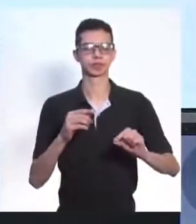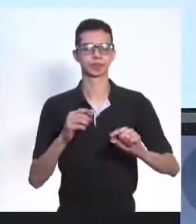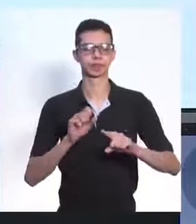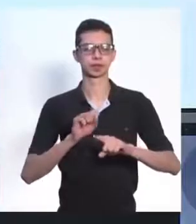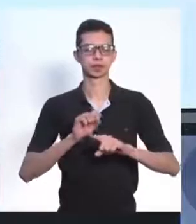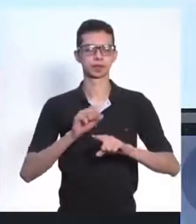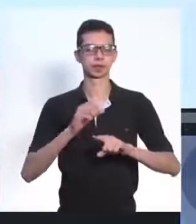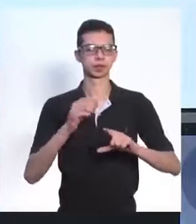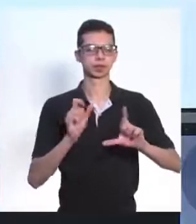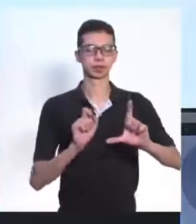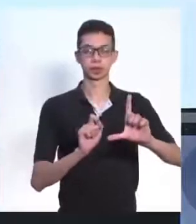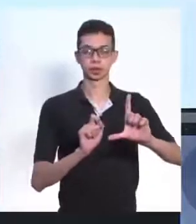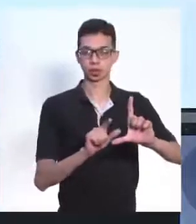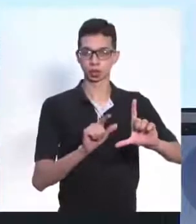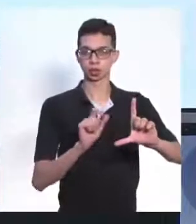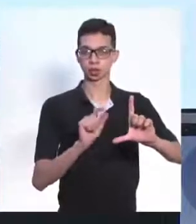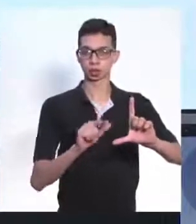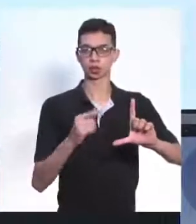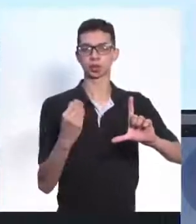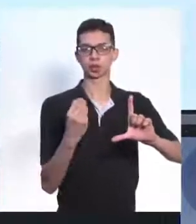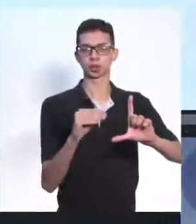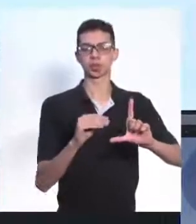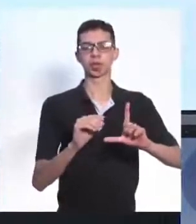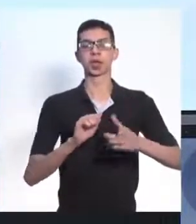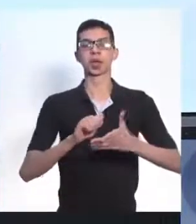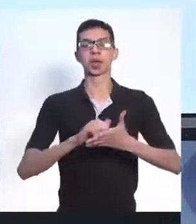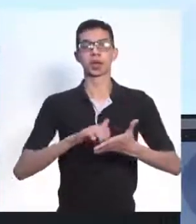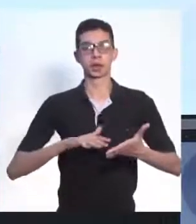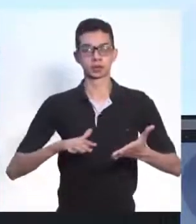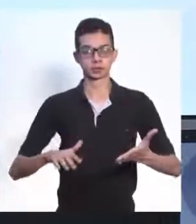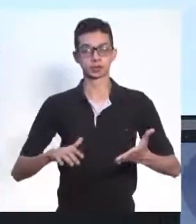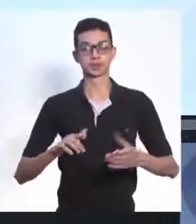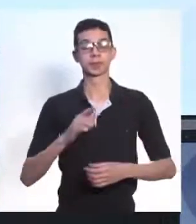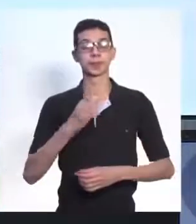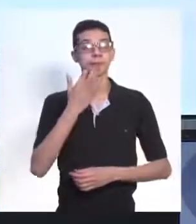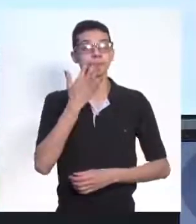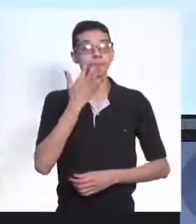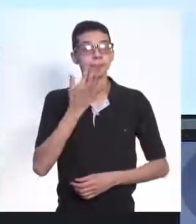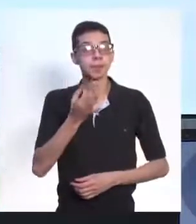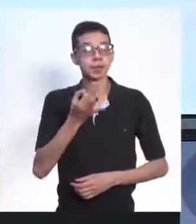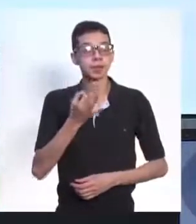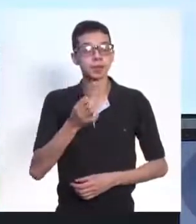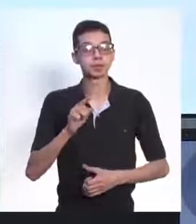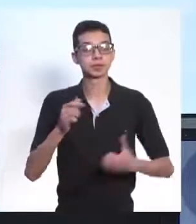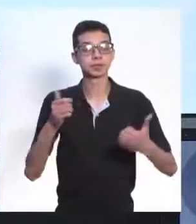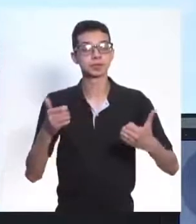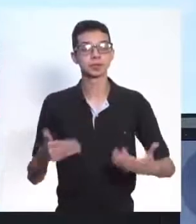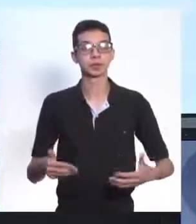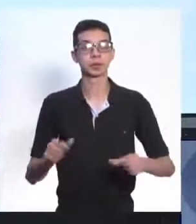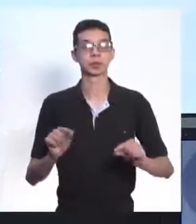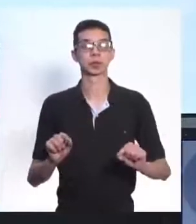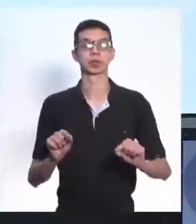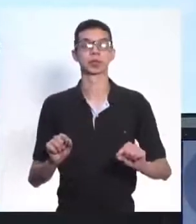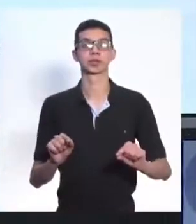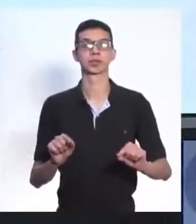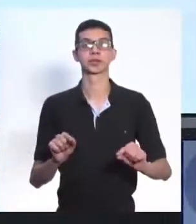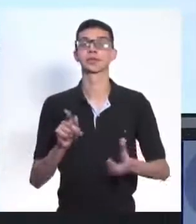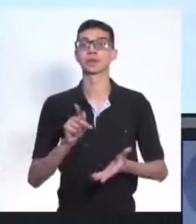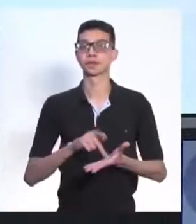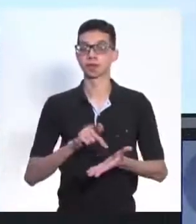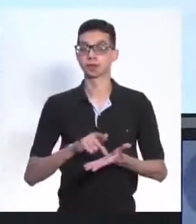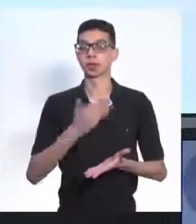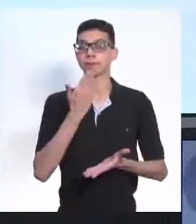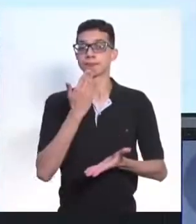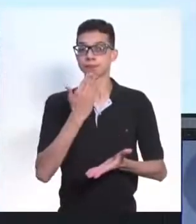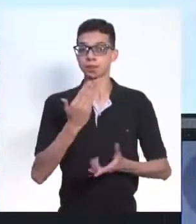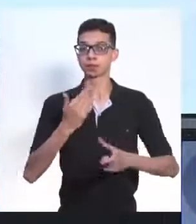missões, presta bastante atenção na descrição da missão e exatamente o que está sendo pedido, tá